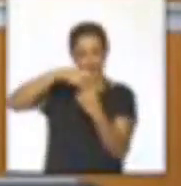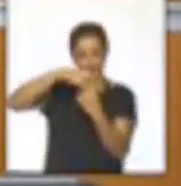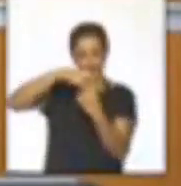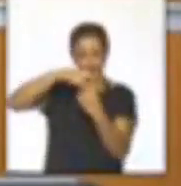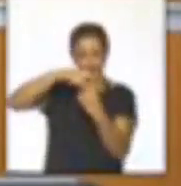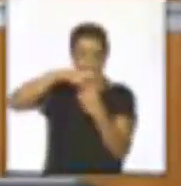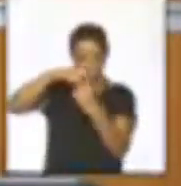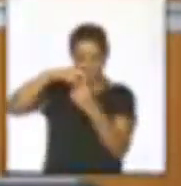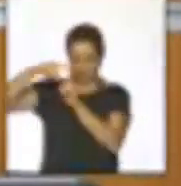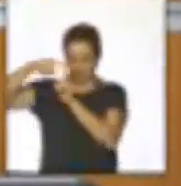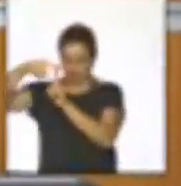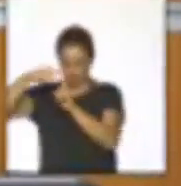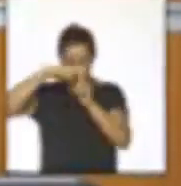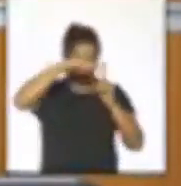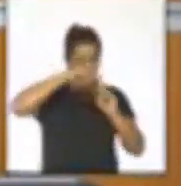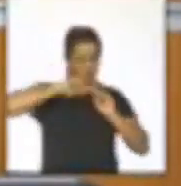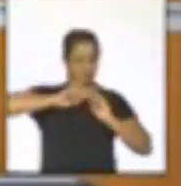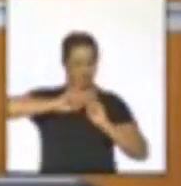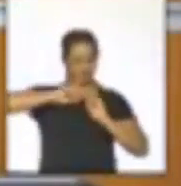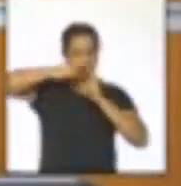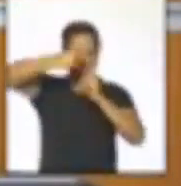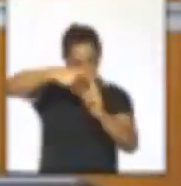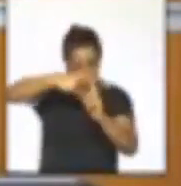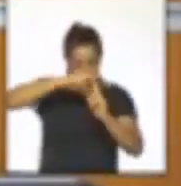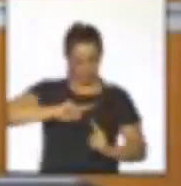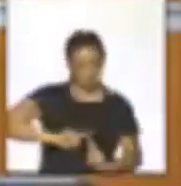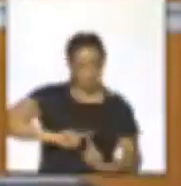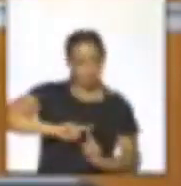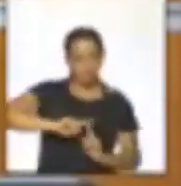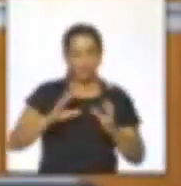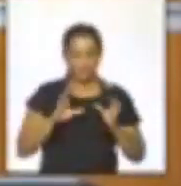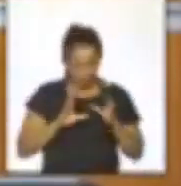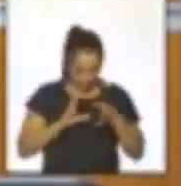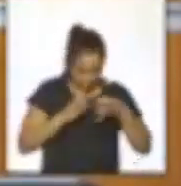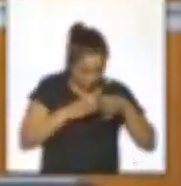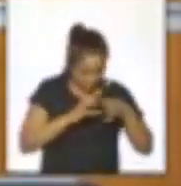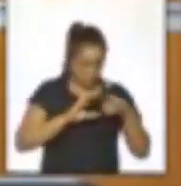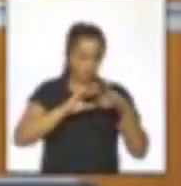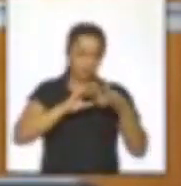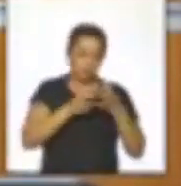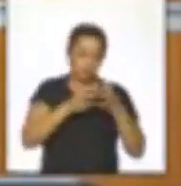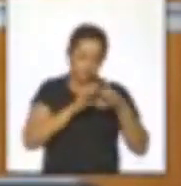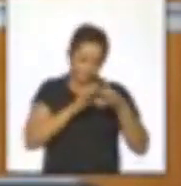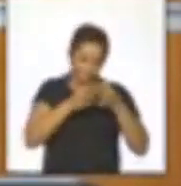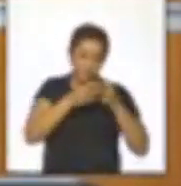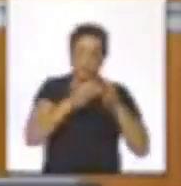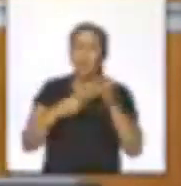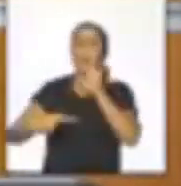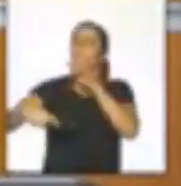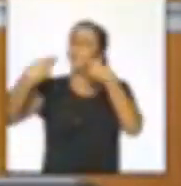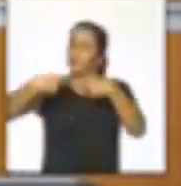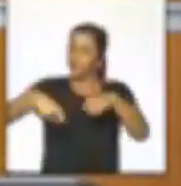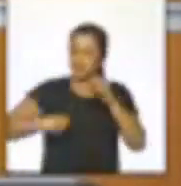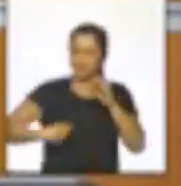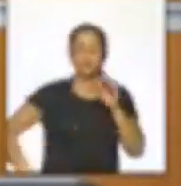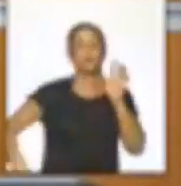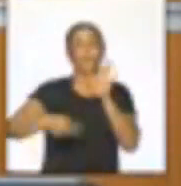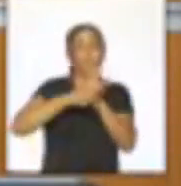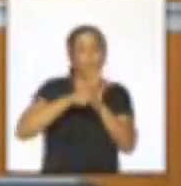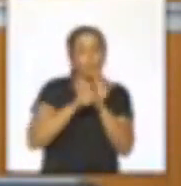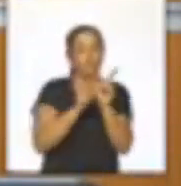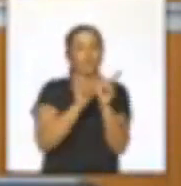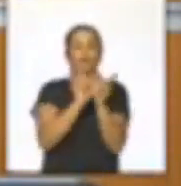criar, ou melhor, executar um algoritmo para resolver a cruz, deixar a cruz